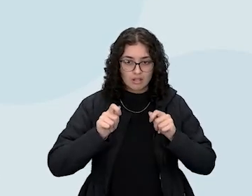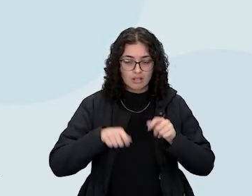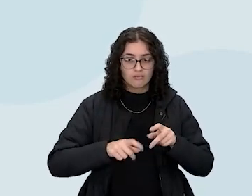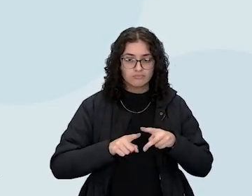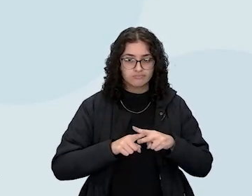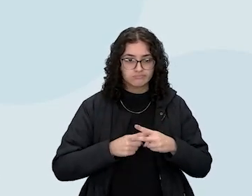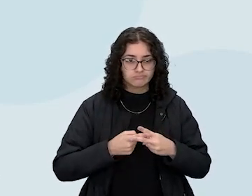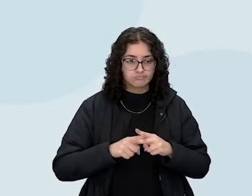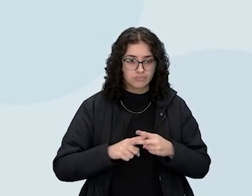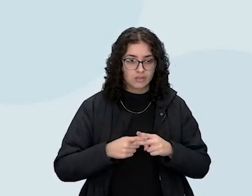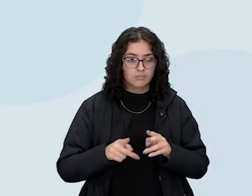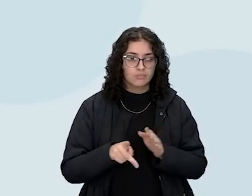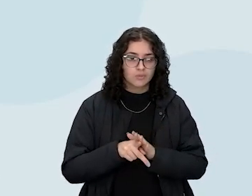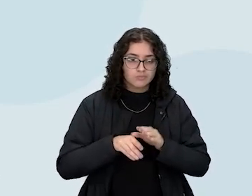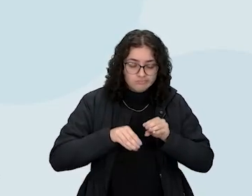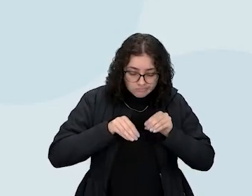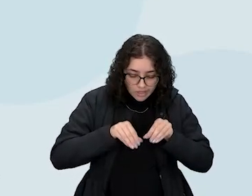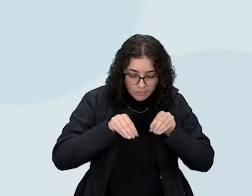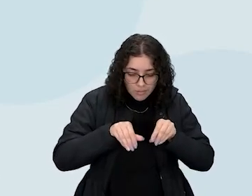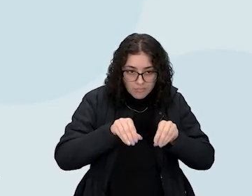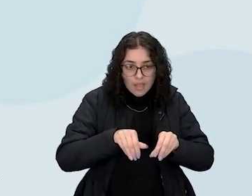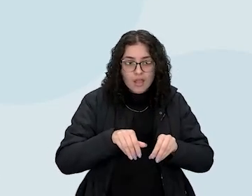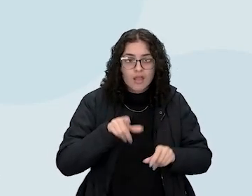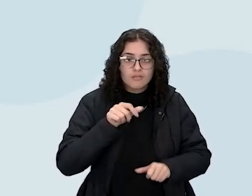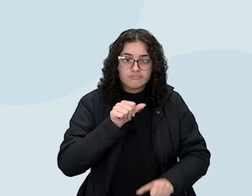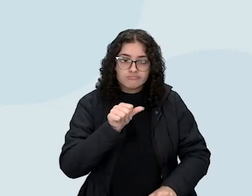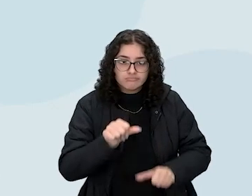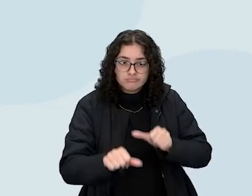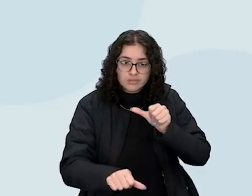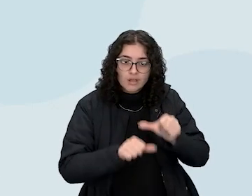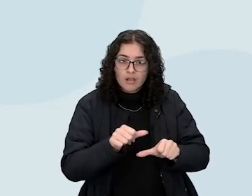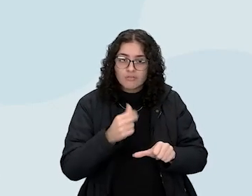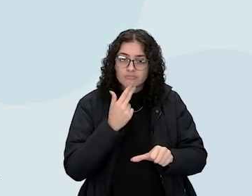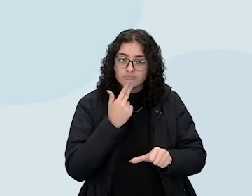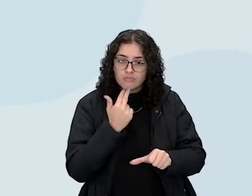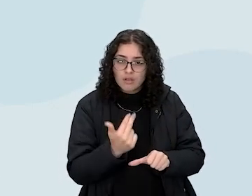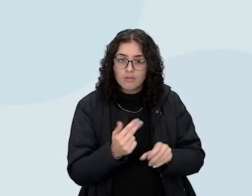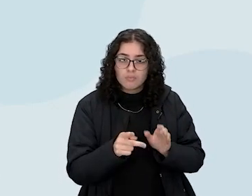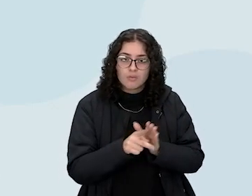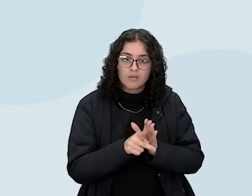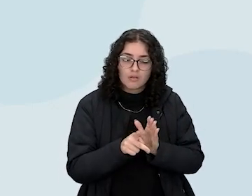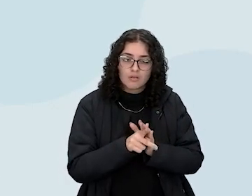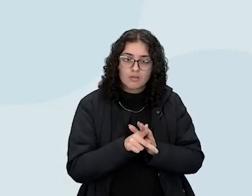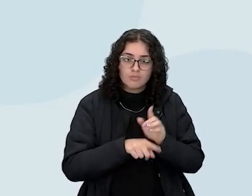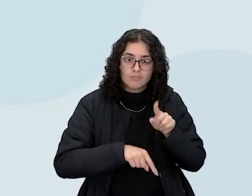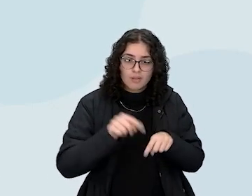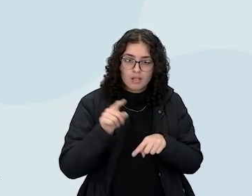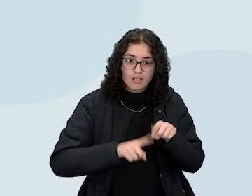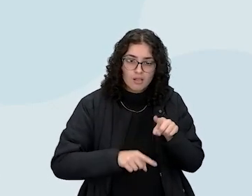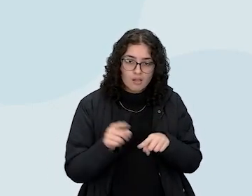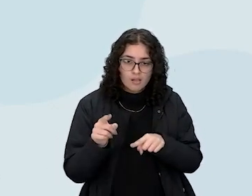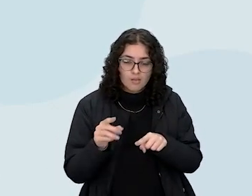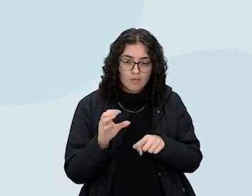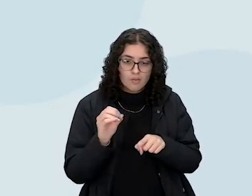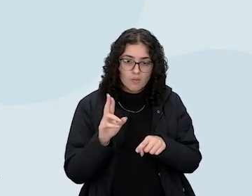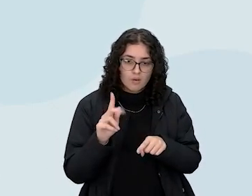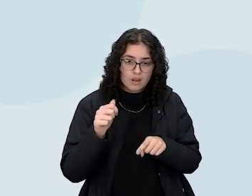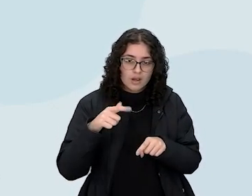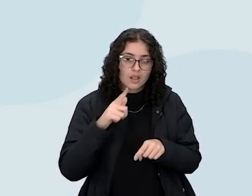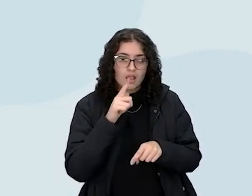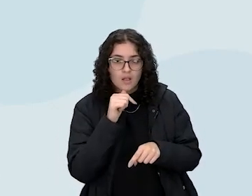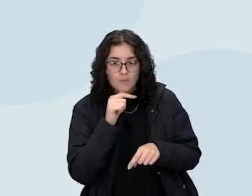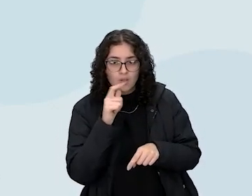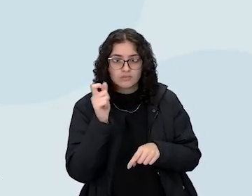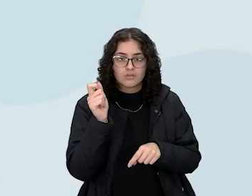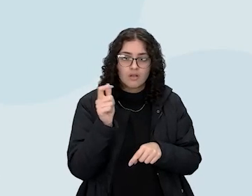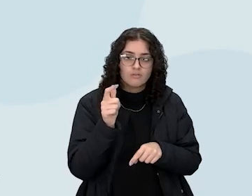manutenção de uma fertilidade à medida que as trocas de nutrientes entre matéria orgânica, água, solo